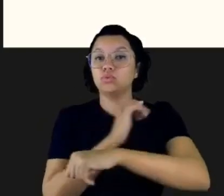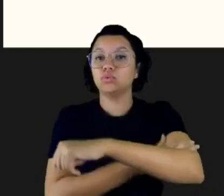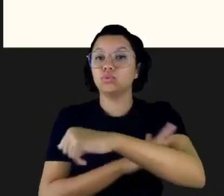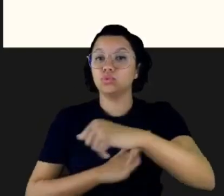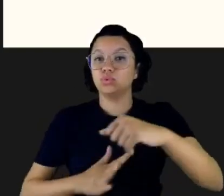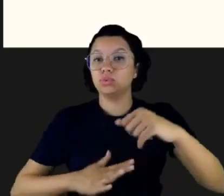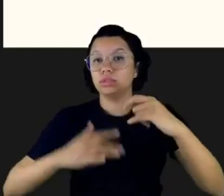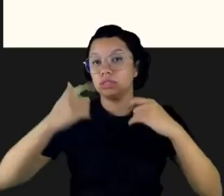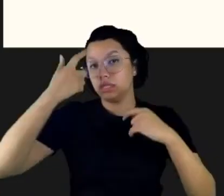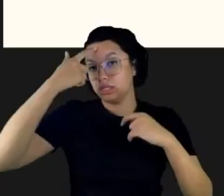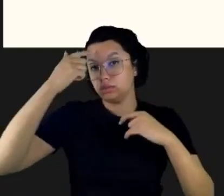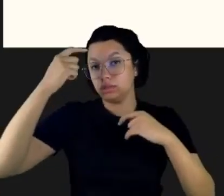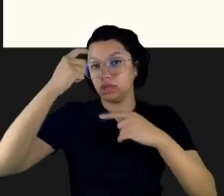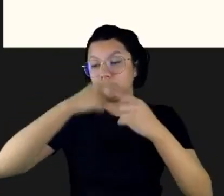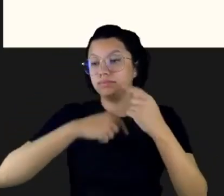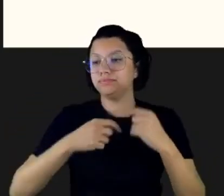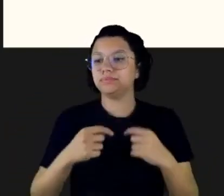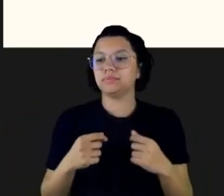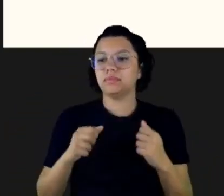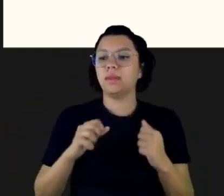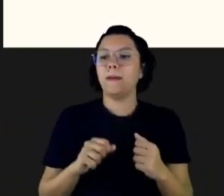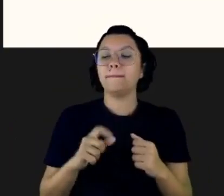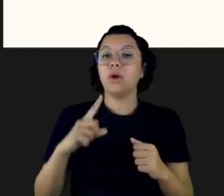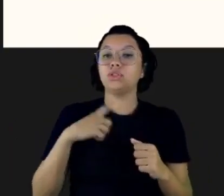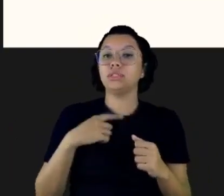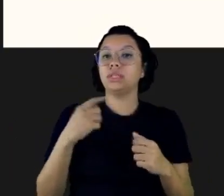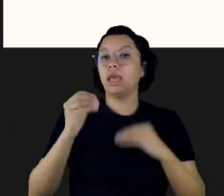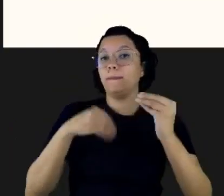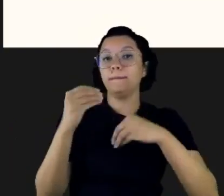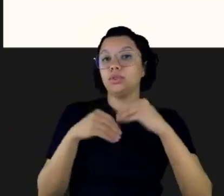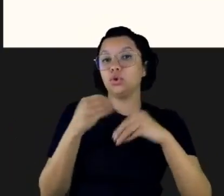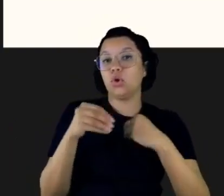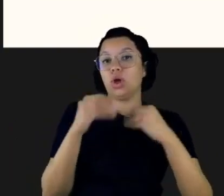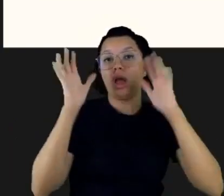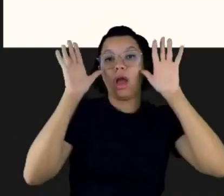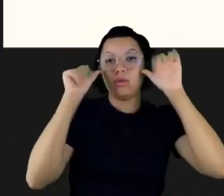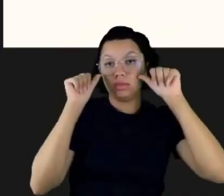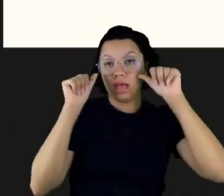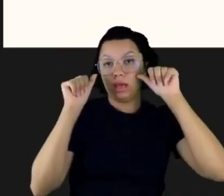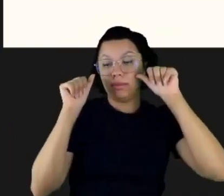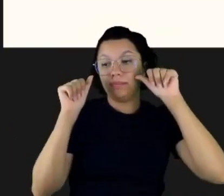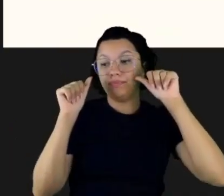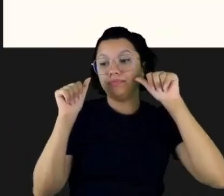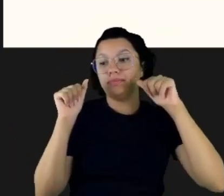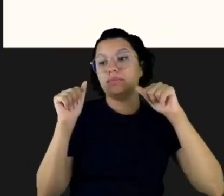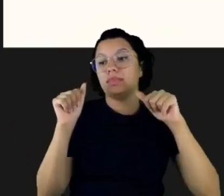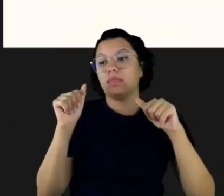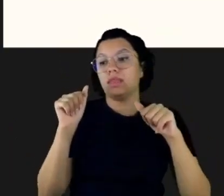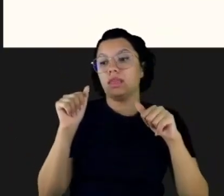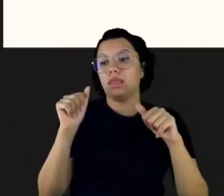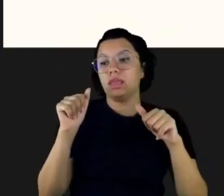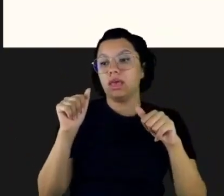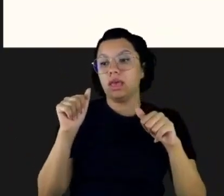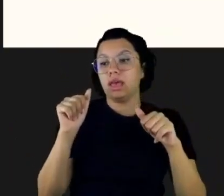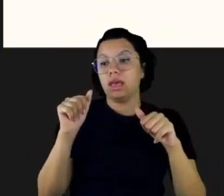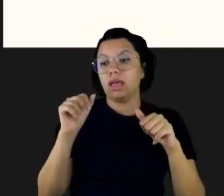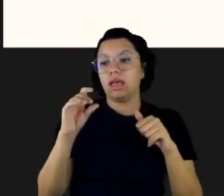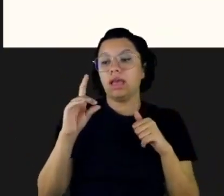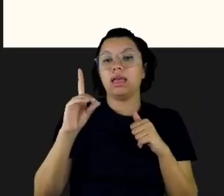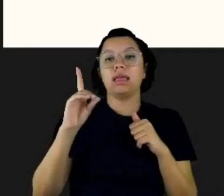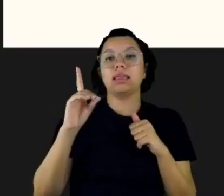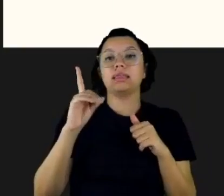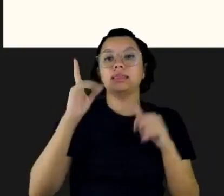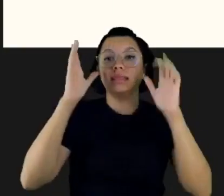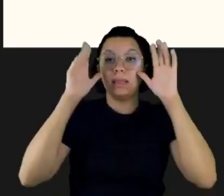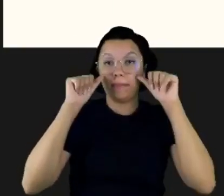pode ter Alzheimer e demência vascular junto, que é o mais comum de acontecer, ter 2 tipos de demência. A